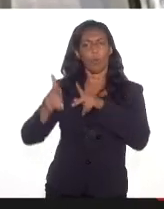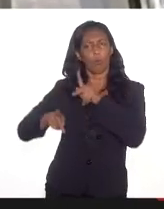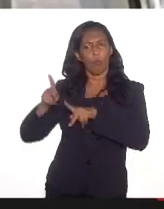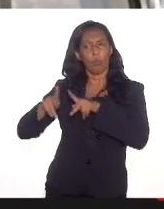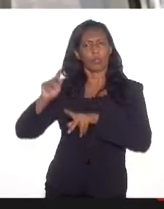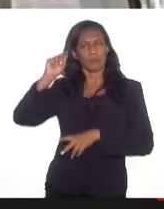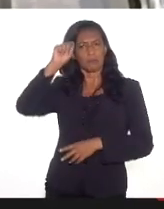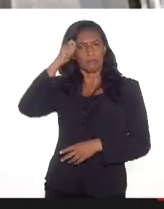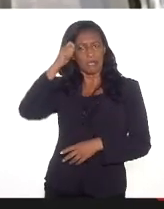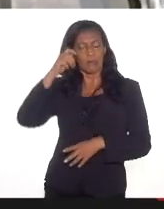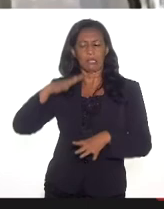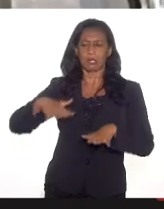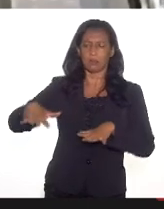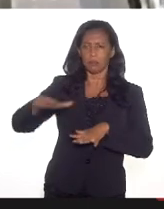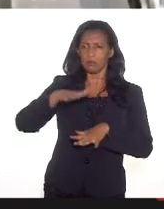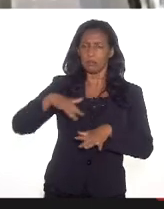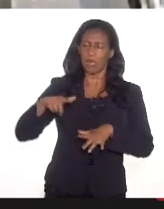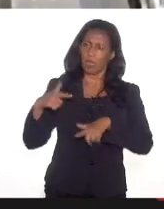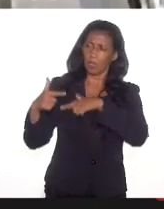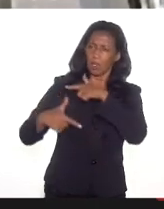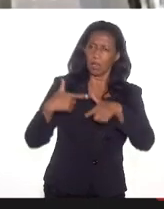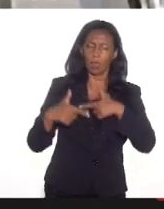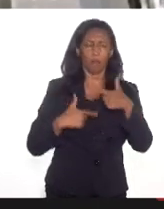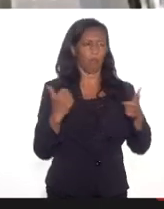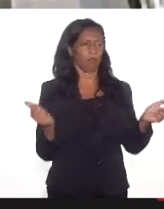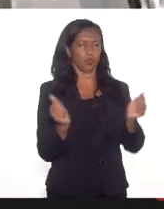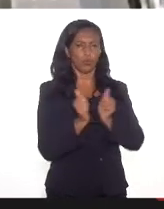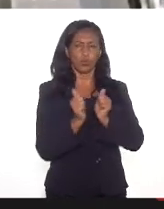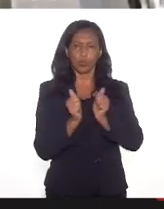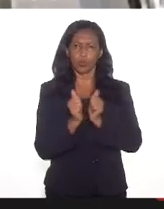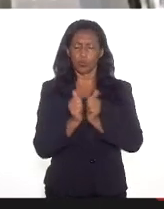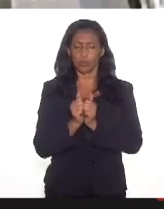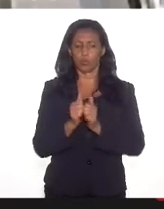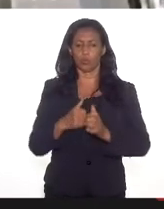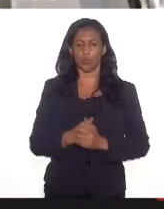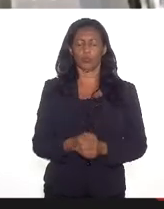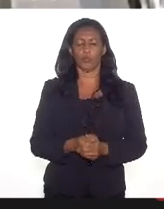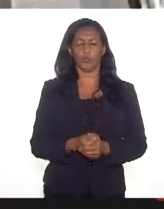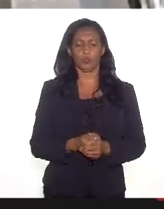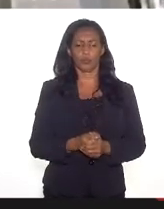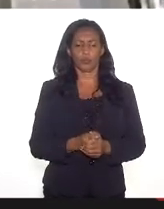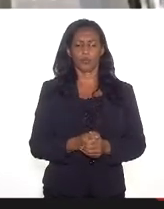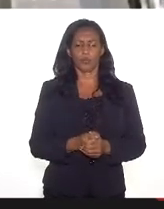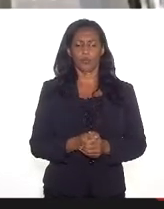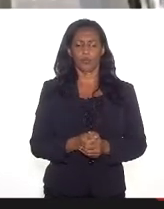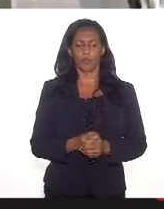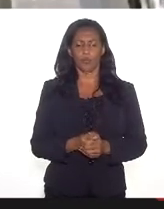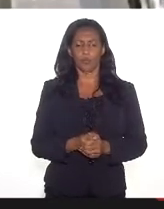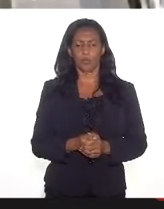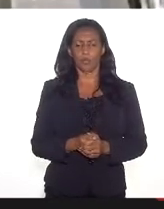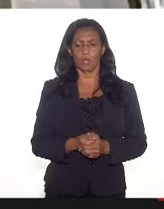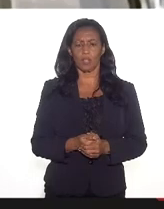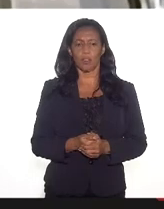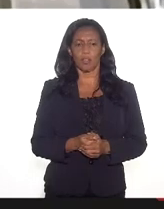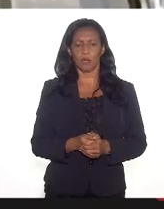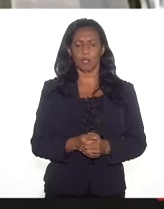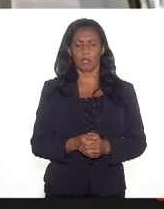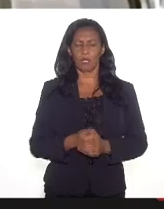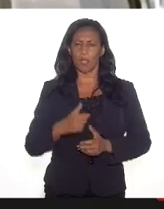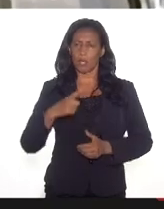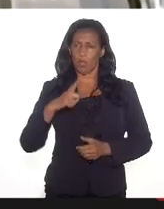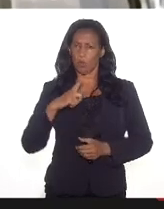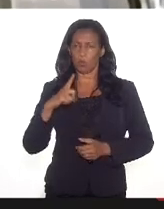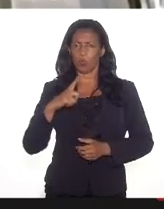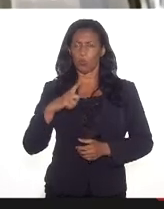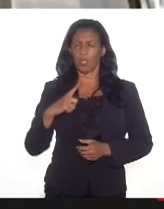coalizão está muito preocupada com essa questão e sobre algum aspecto eu trago